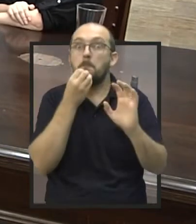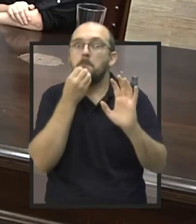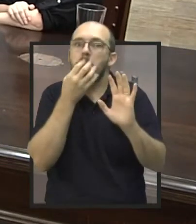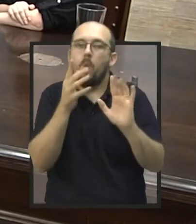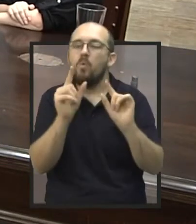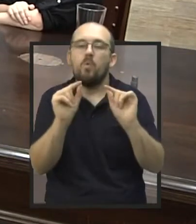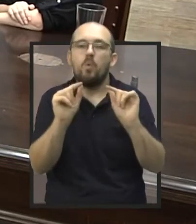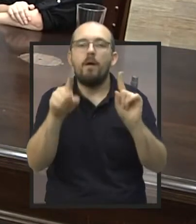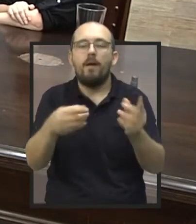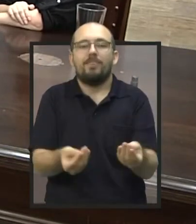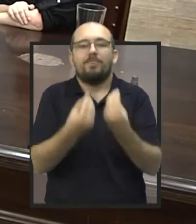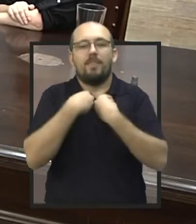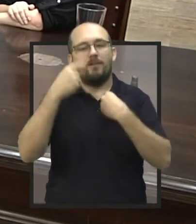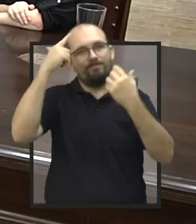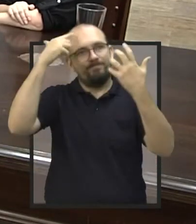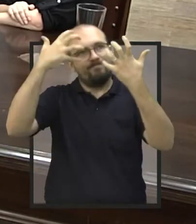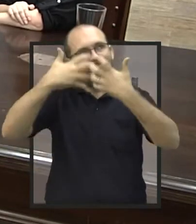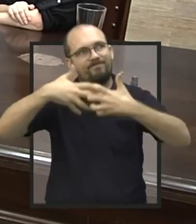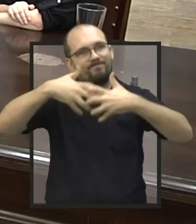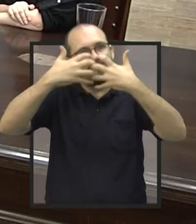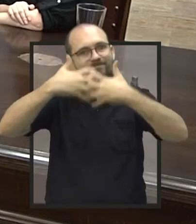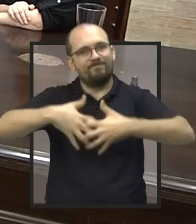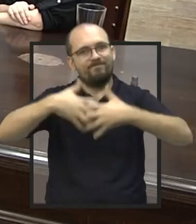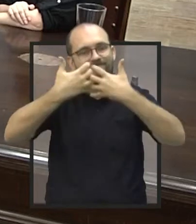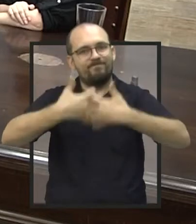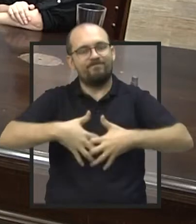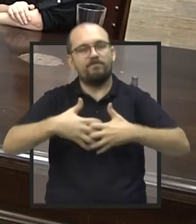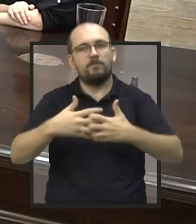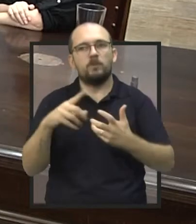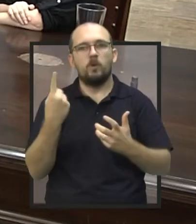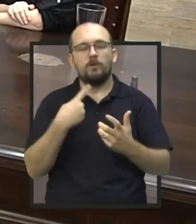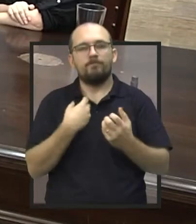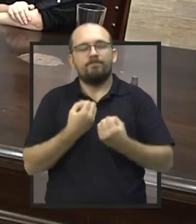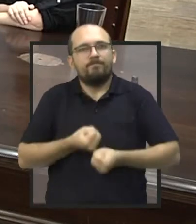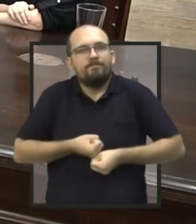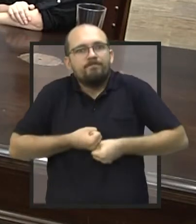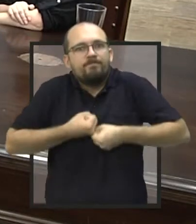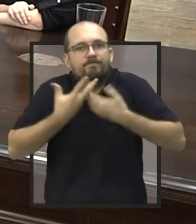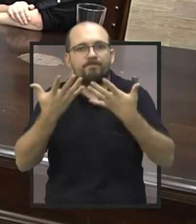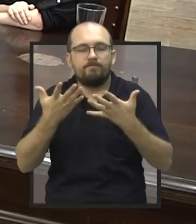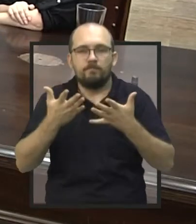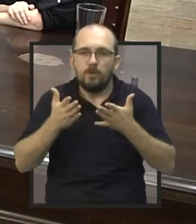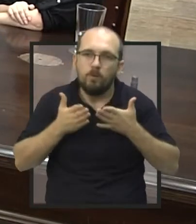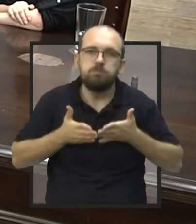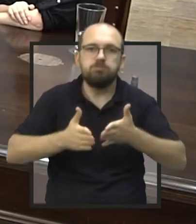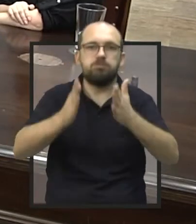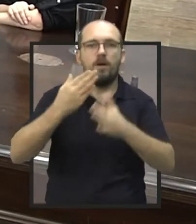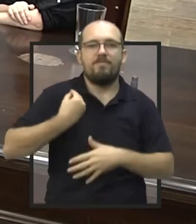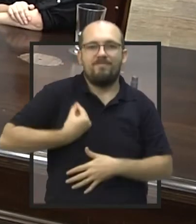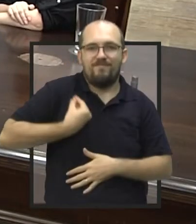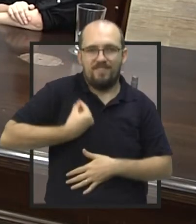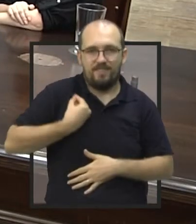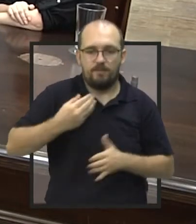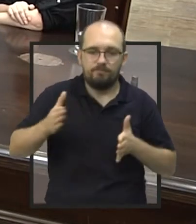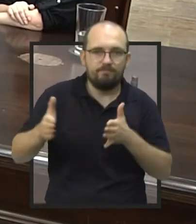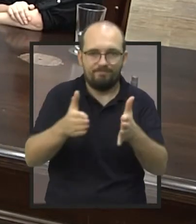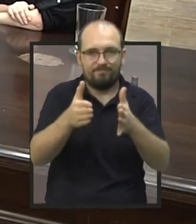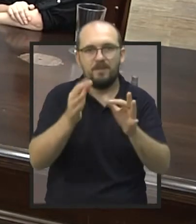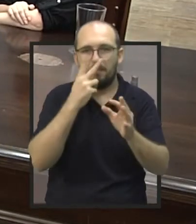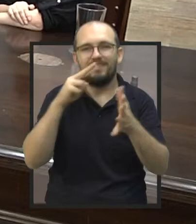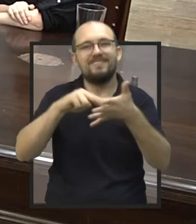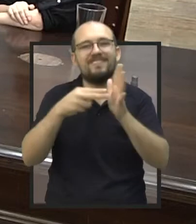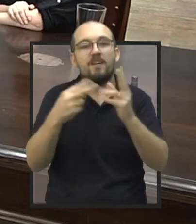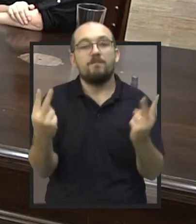num mundo onde tudo era diferente Sim. do que a gente encara hoje, né? Uhum. Eu imagino que a pandemia, apesar de todas as